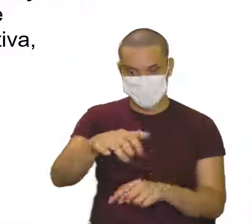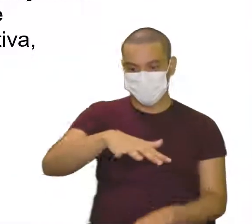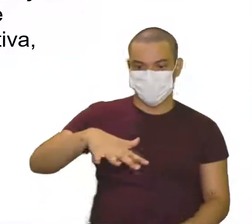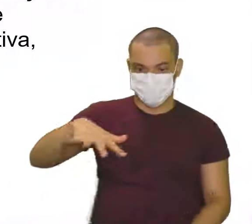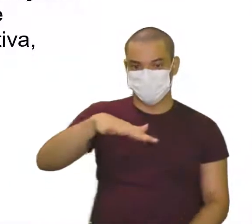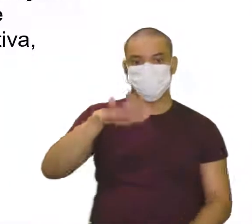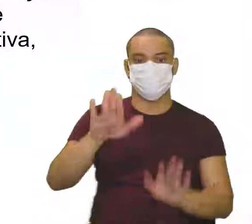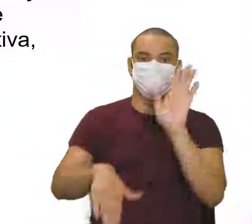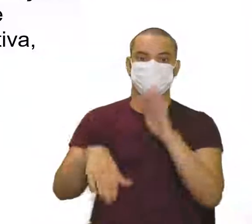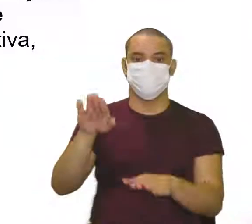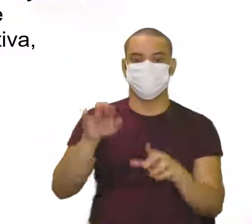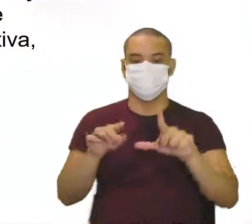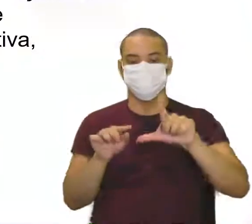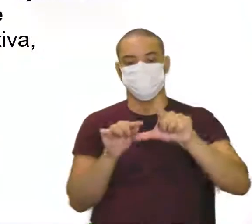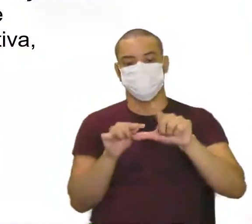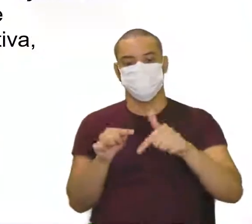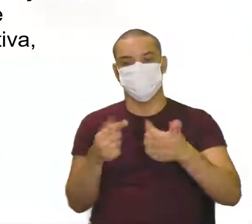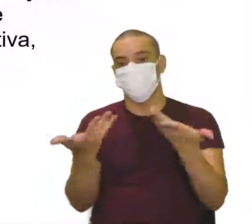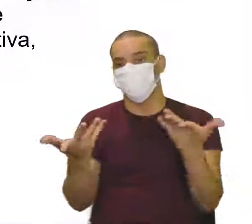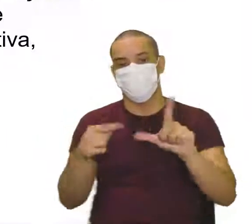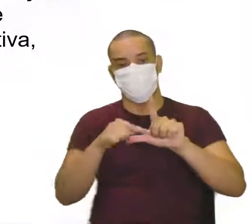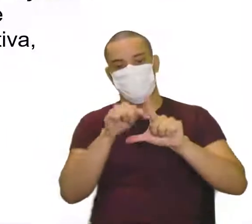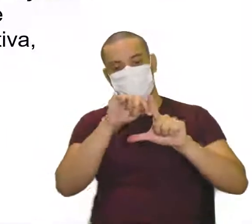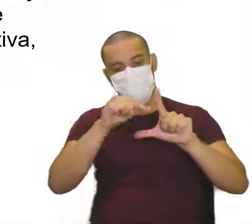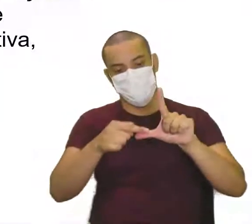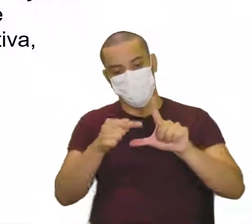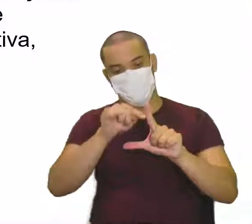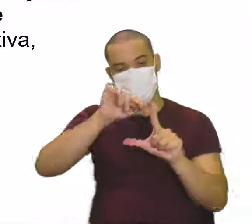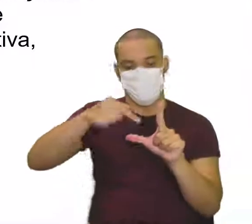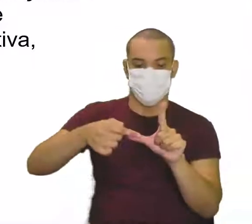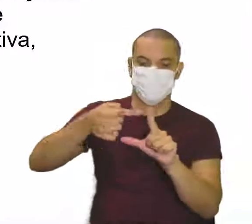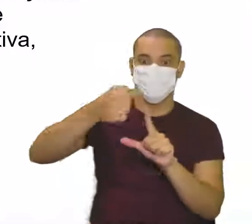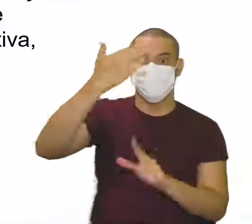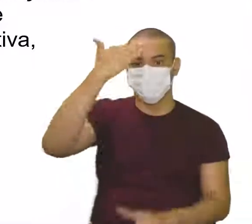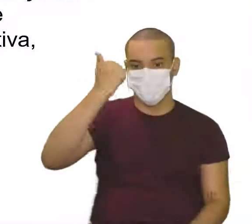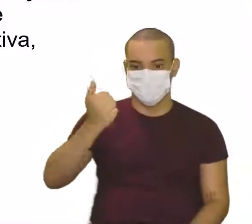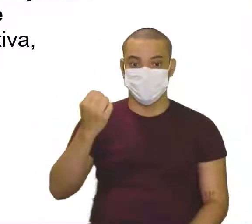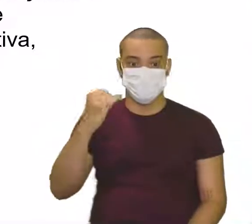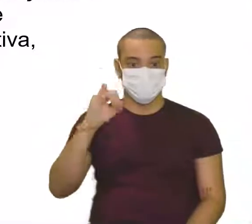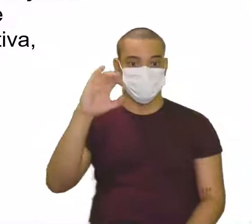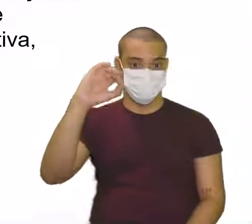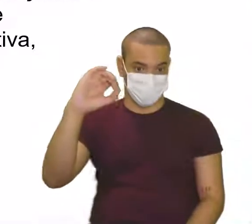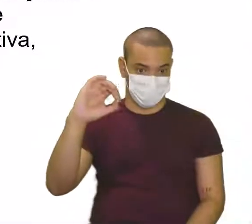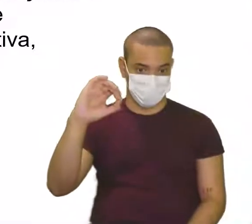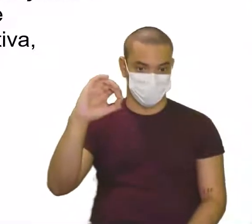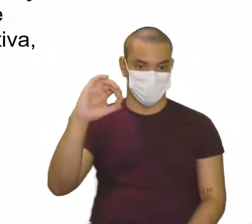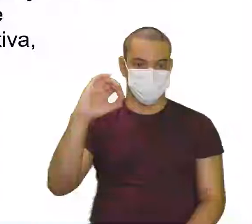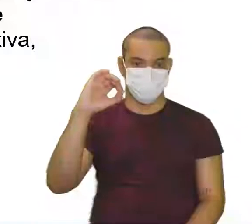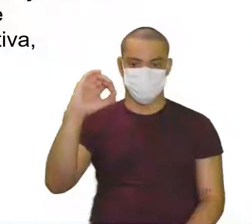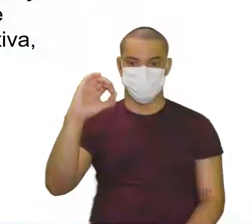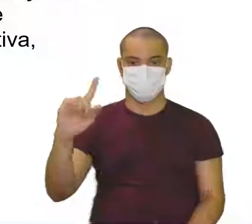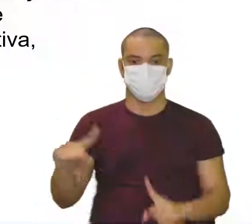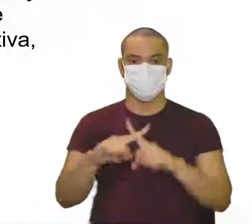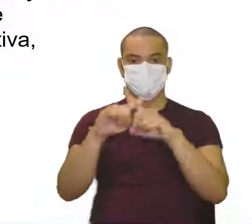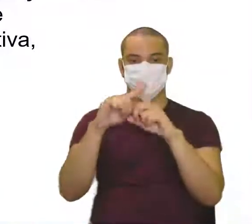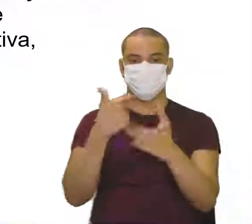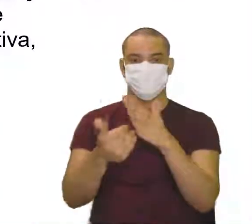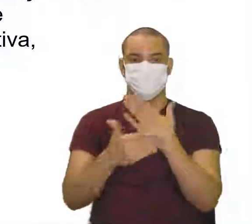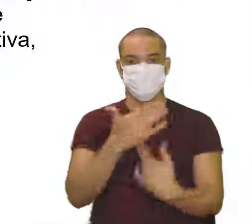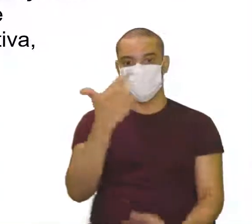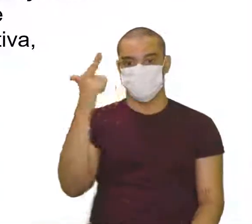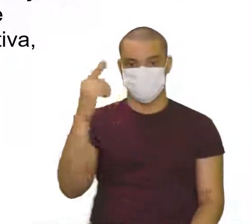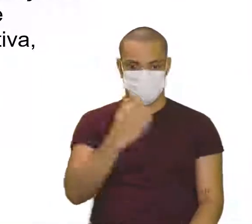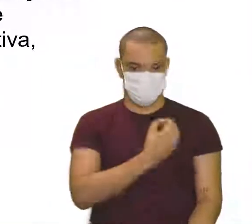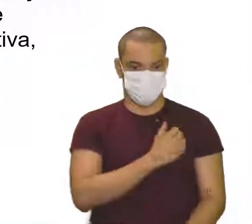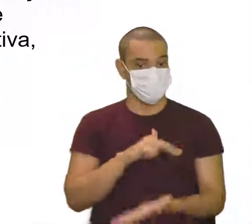da angulação que essa carga está nesse campo. Então, se esse cara aqui for zero, zero multiplicado com qualquer outro número